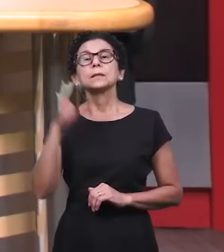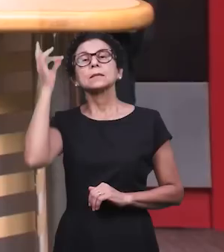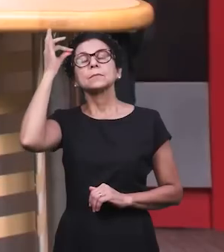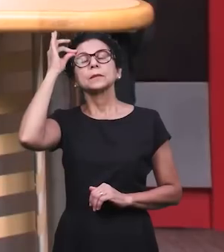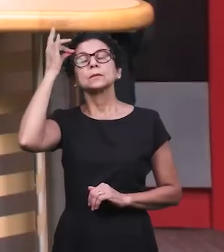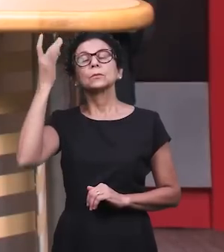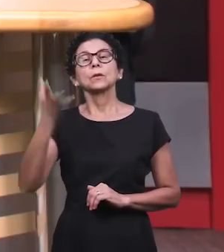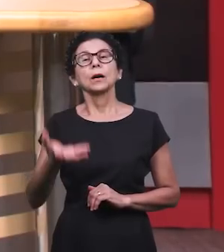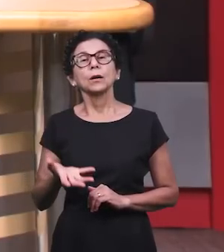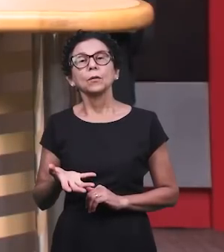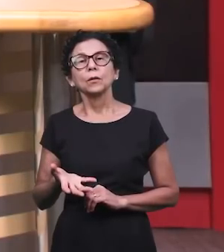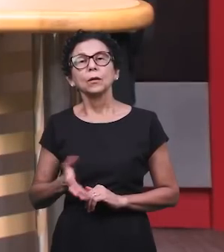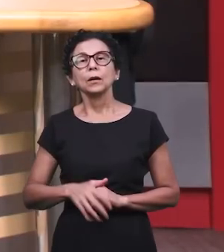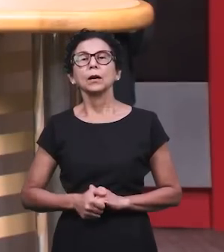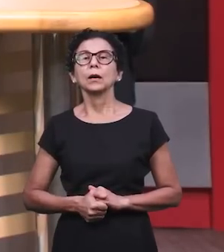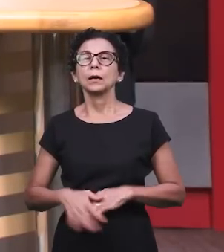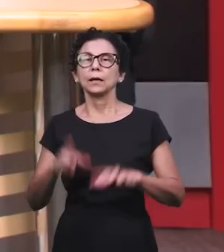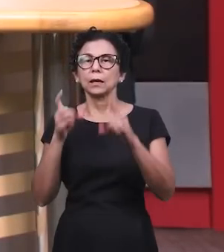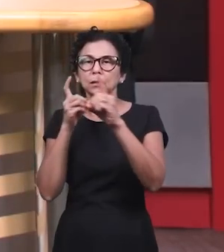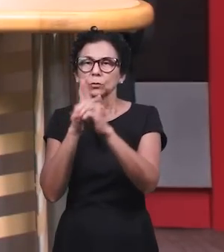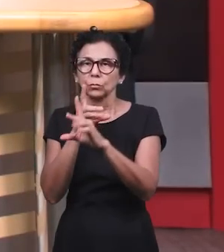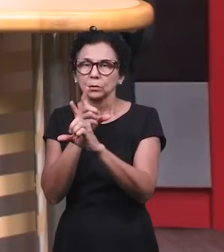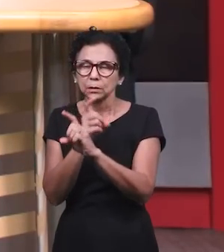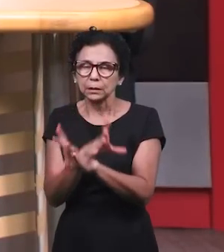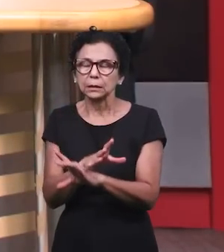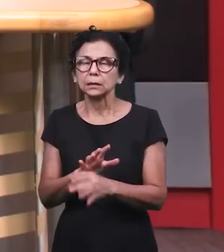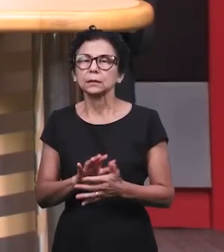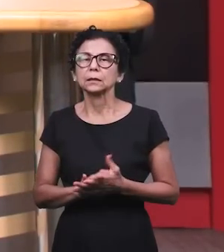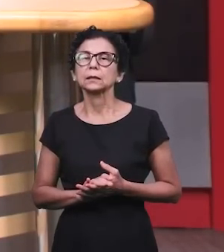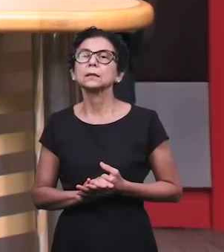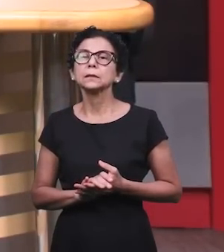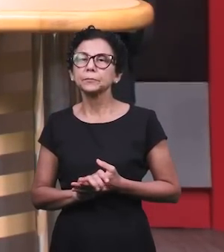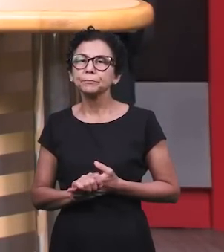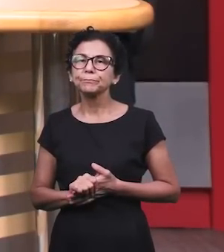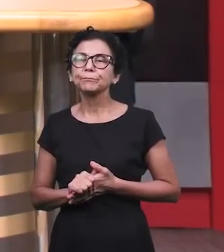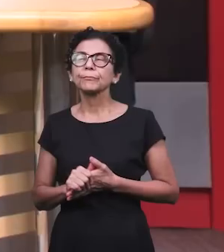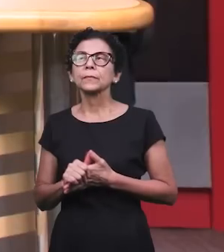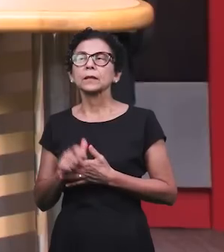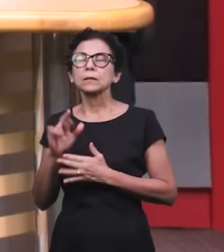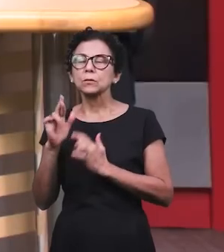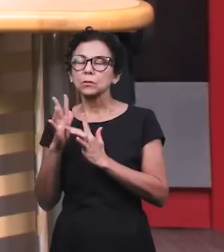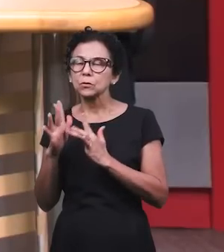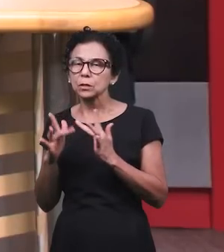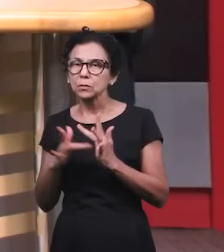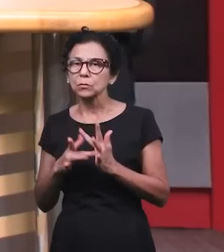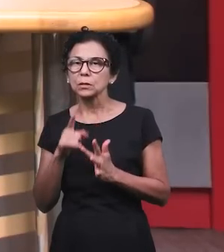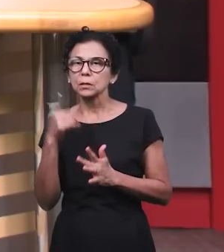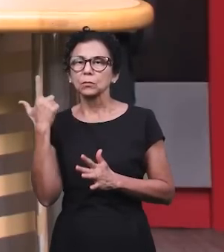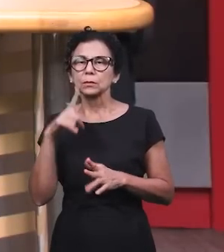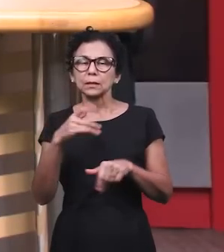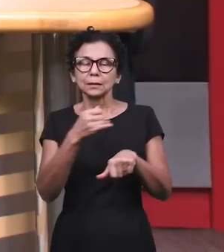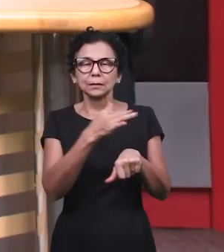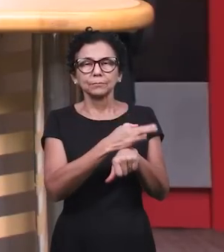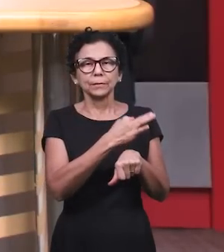vão se alimentar para conseguir resistir tudo aquilo que vem em sentido contrário.